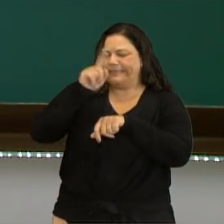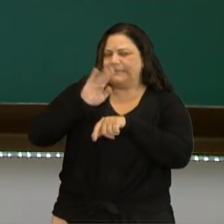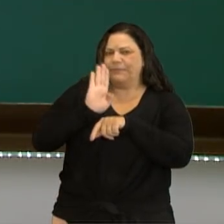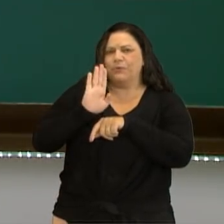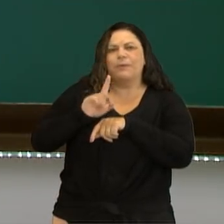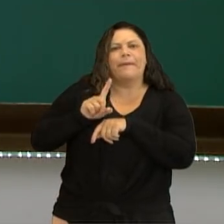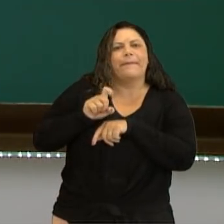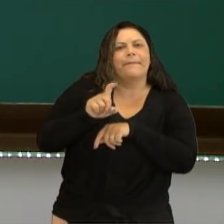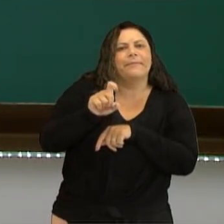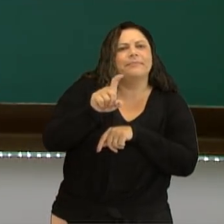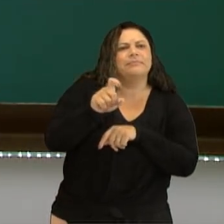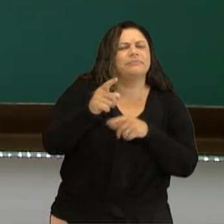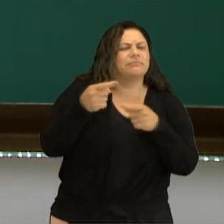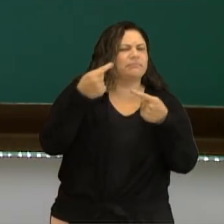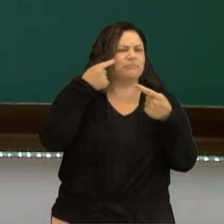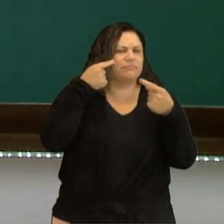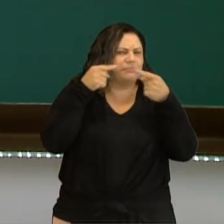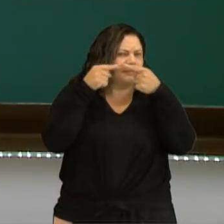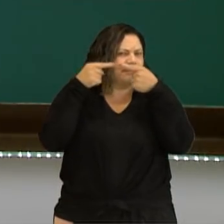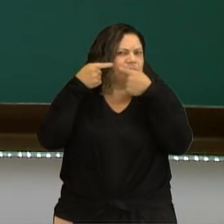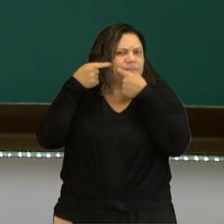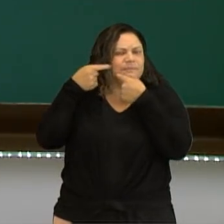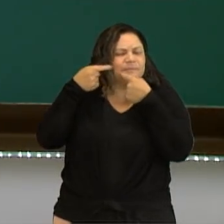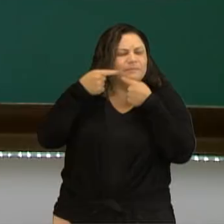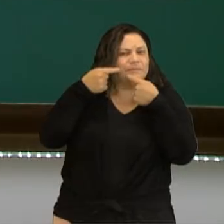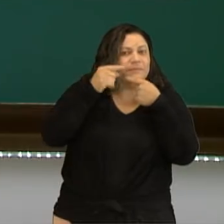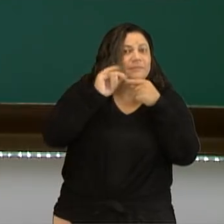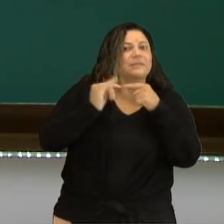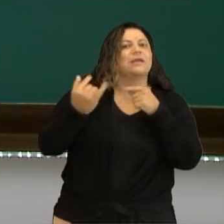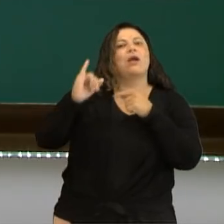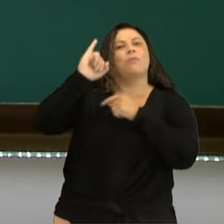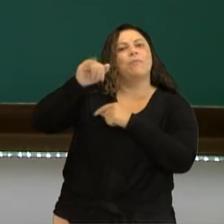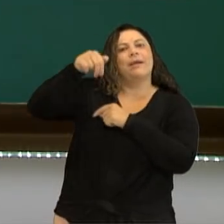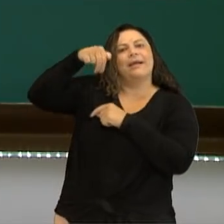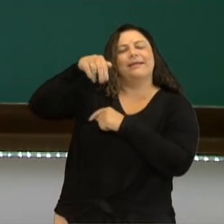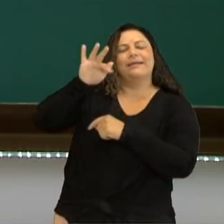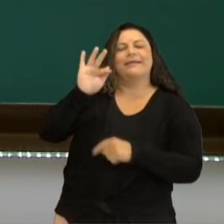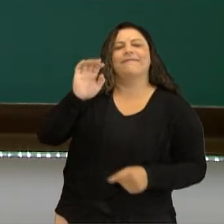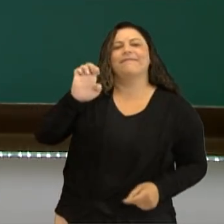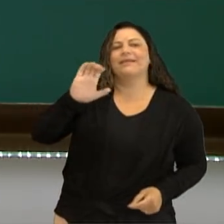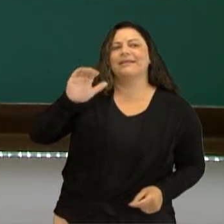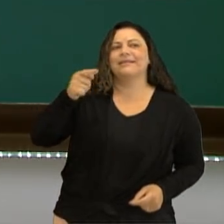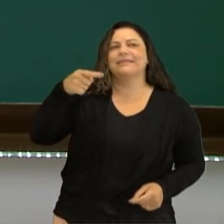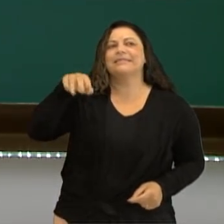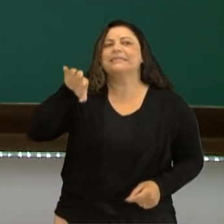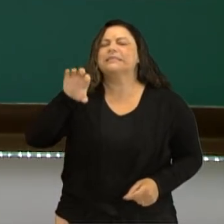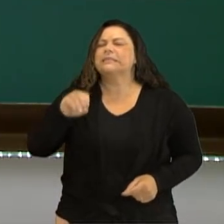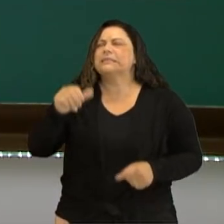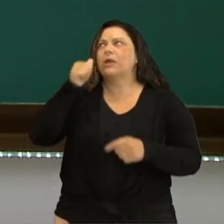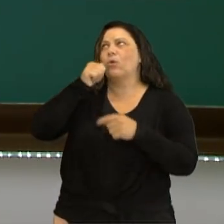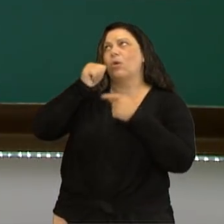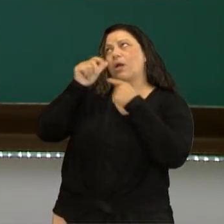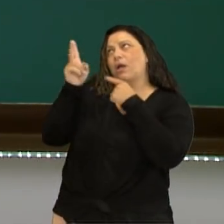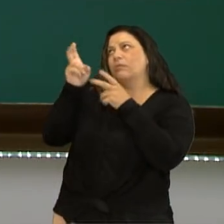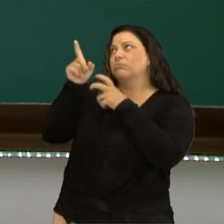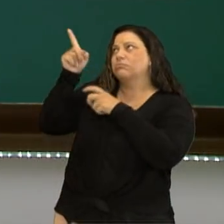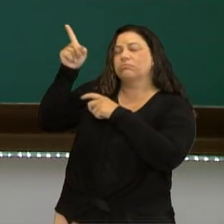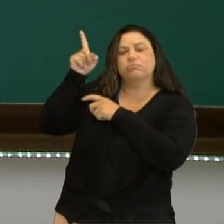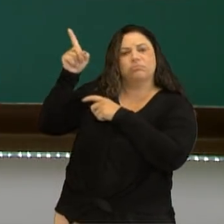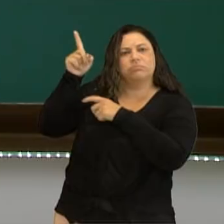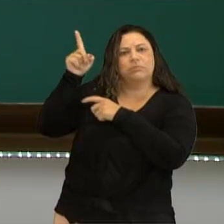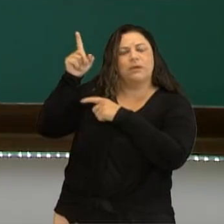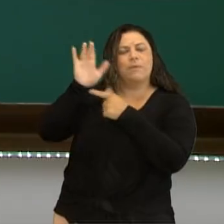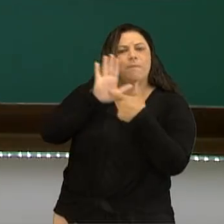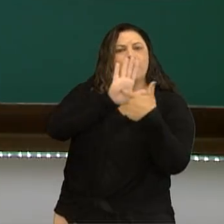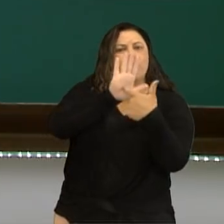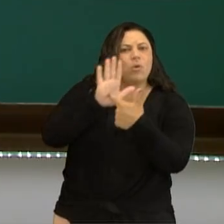imagem, essa espinha, essa infecção que essa menina ou que essa mulher apresenta, relacionado